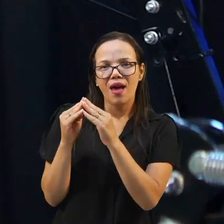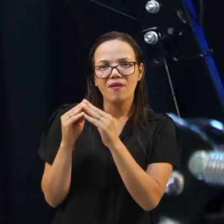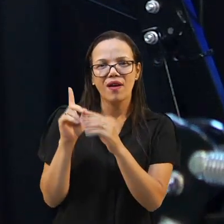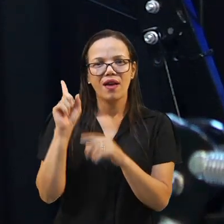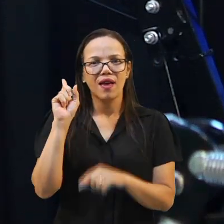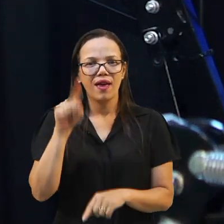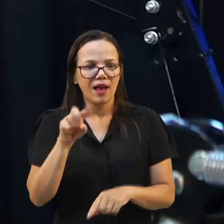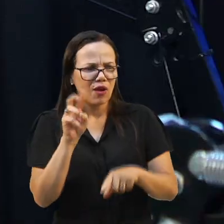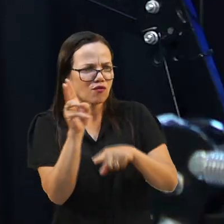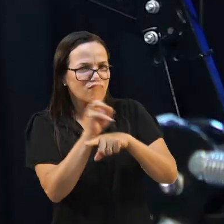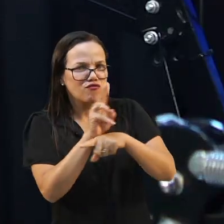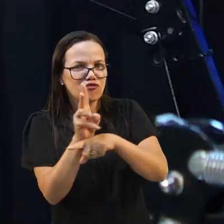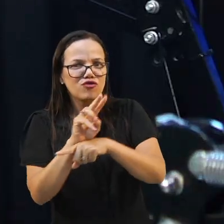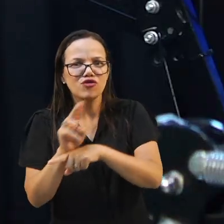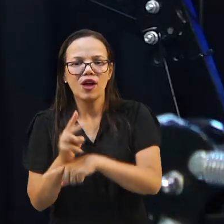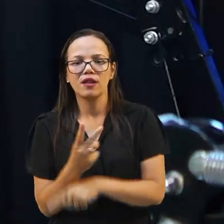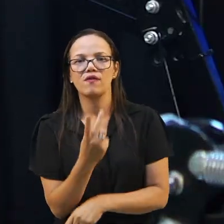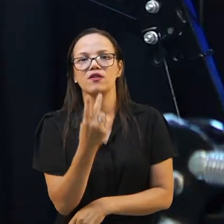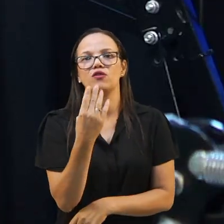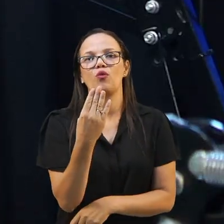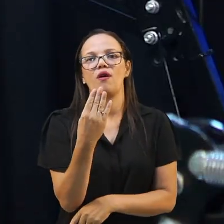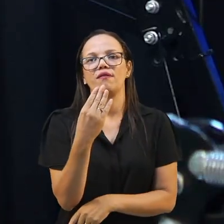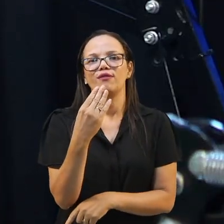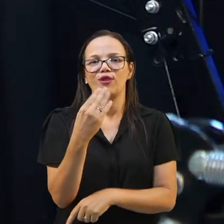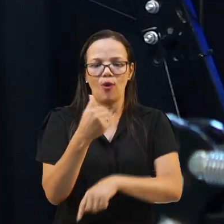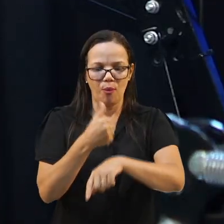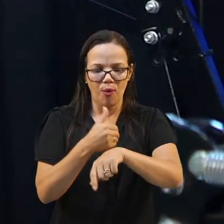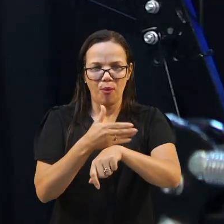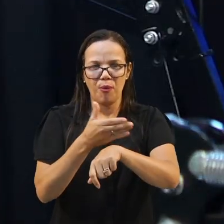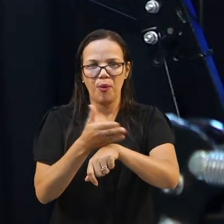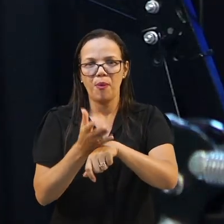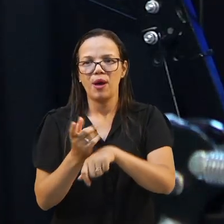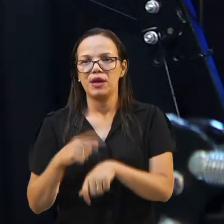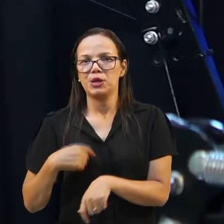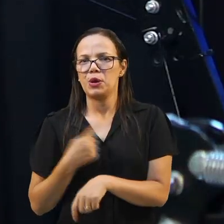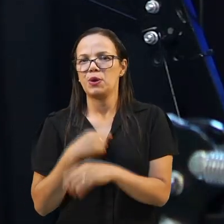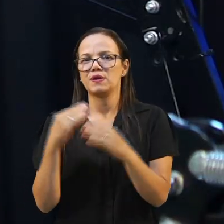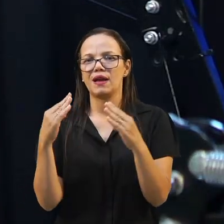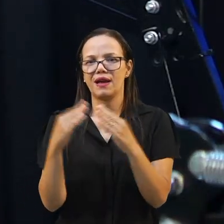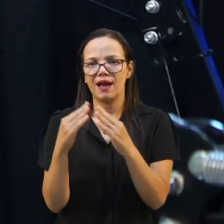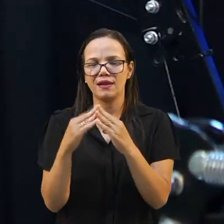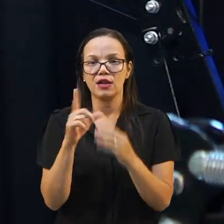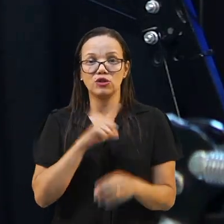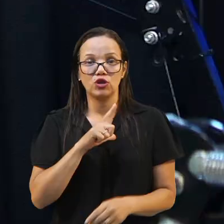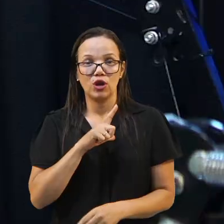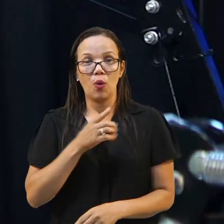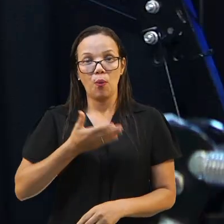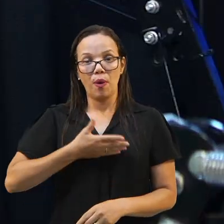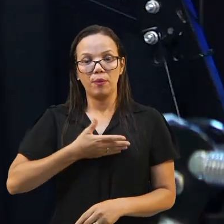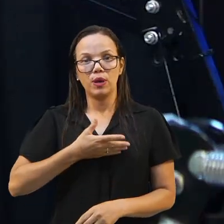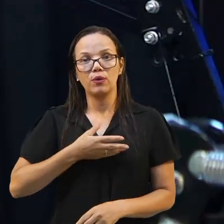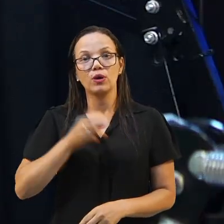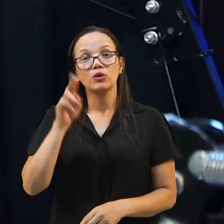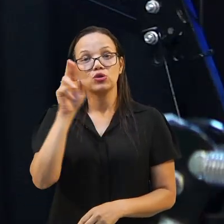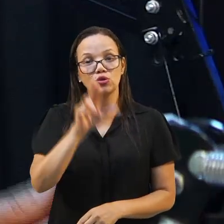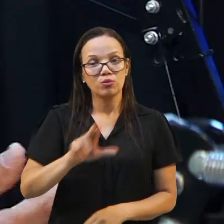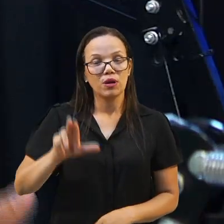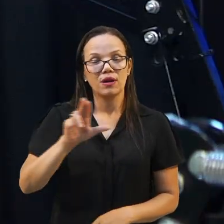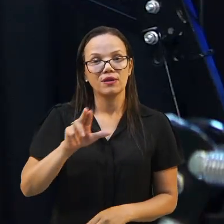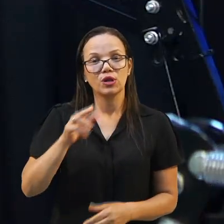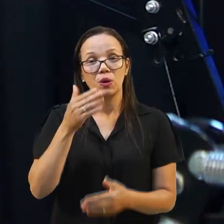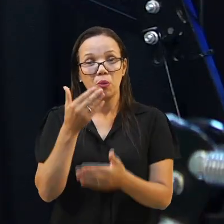horas, naquela época, né? E na nossa república, nós tínhamos um colega de Uberlândia que, infelizmente, perdeu a